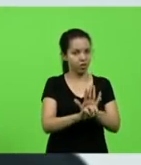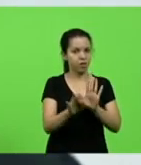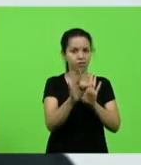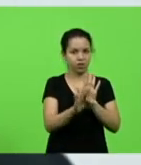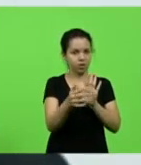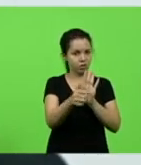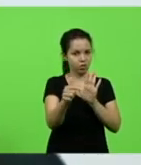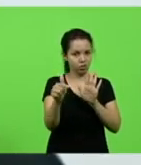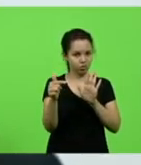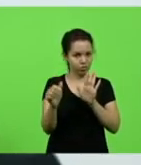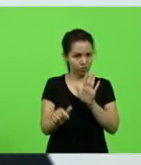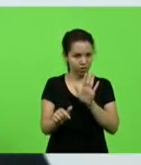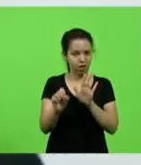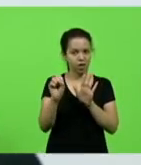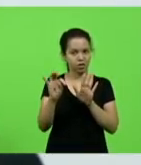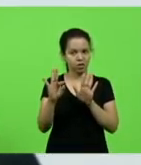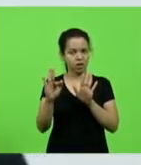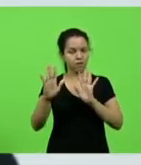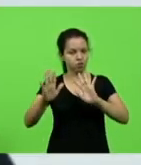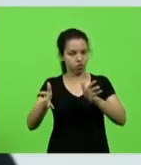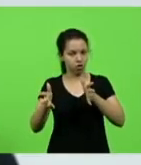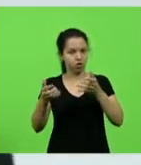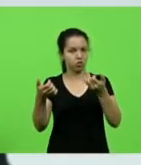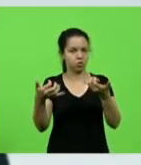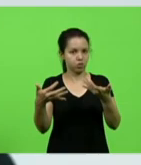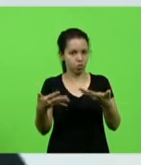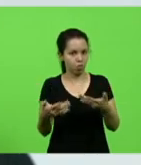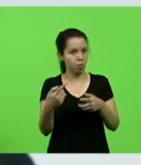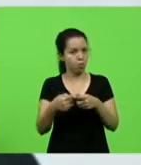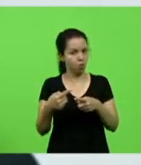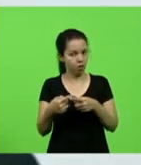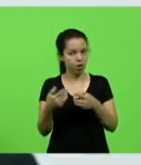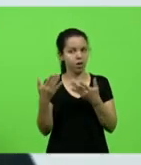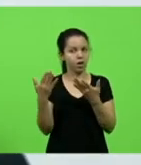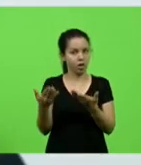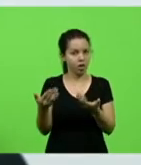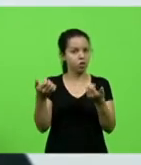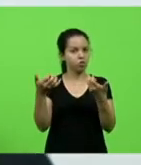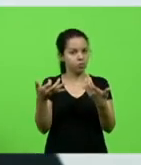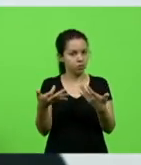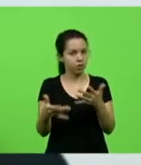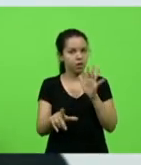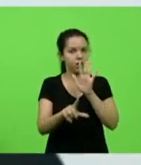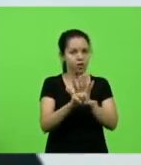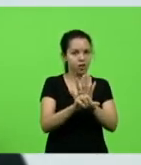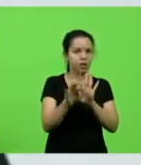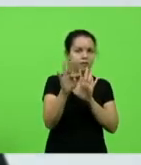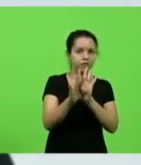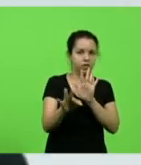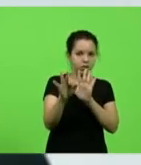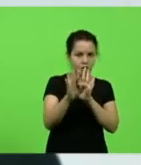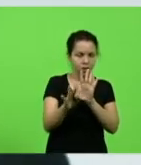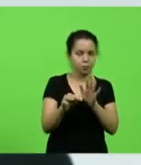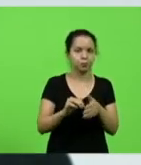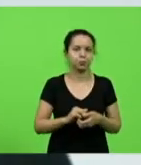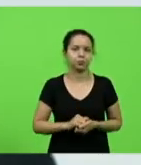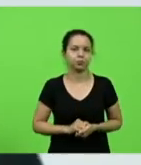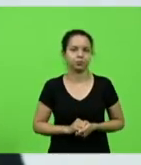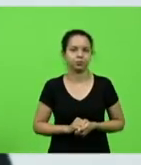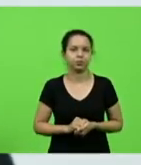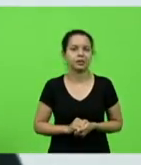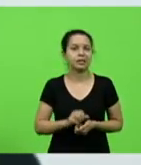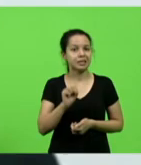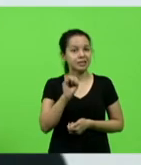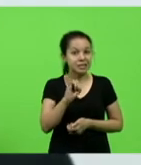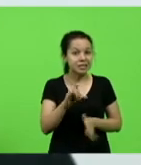referia o Supremo Tribunal Federal, porque, obviamente, o Supremo Tribunal fala em lei federal, isso é óbvio, por simetria, na ausência de lei